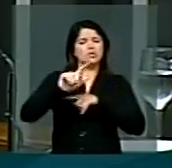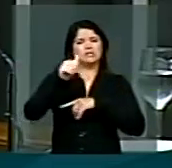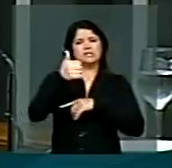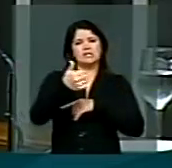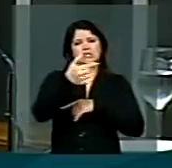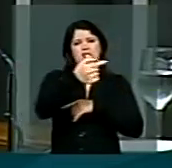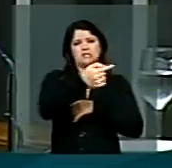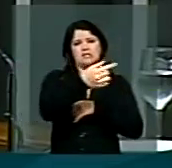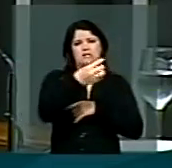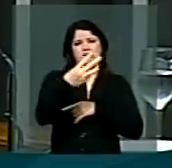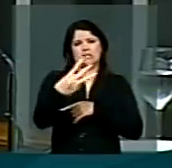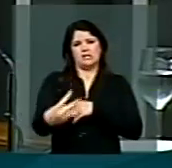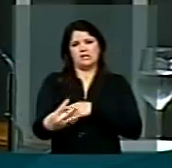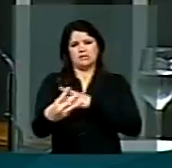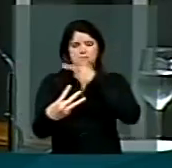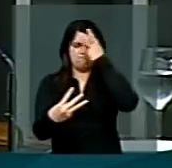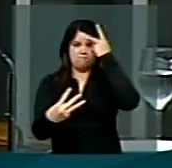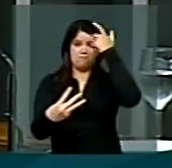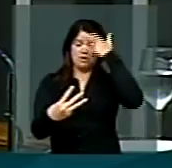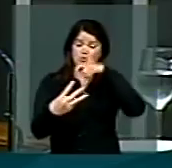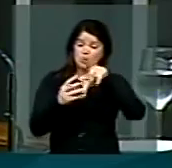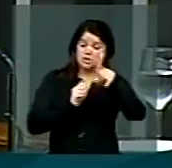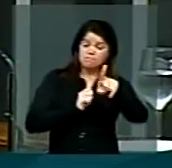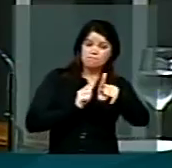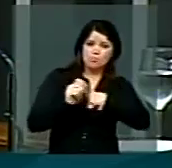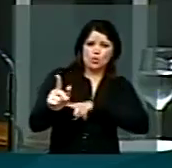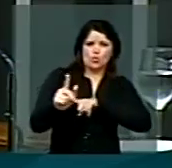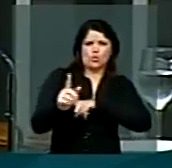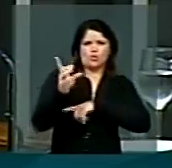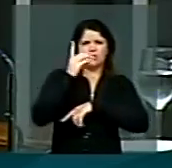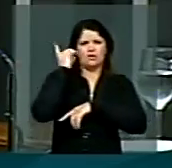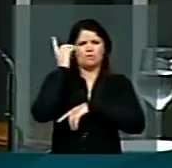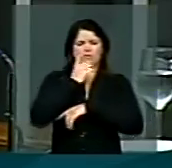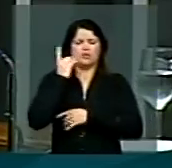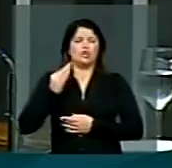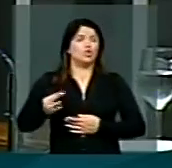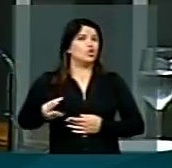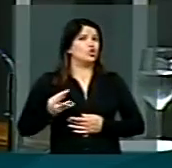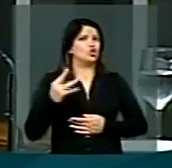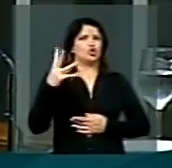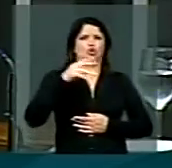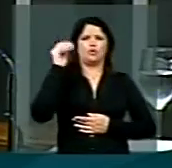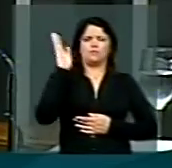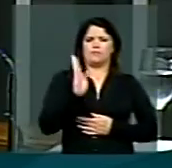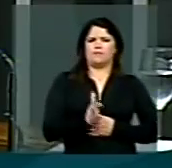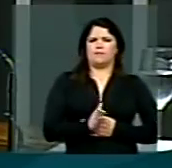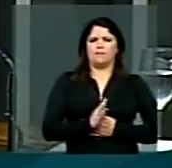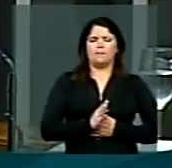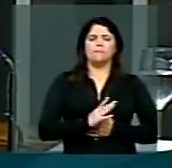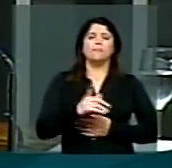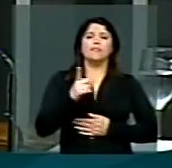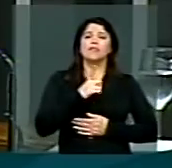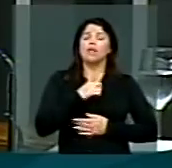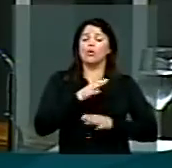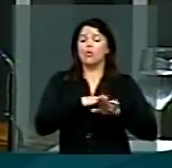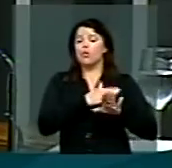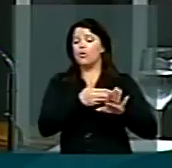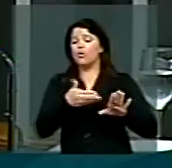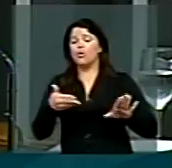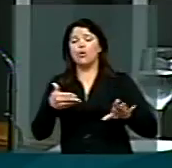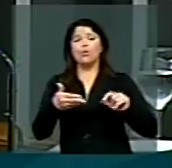173 mandatos de deputados e deputadas federais abrangendo um